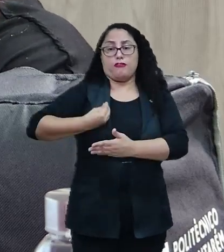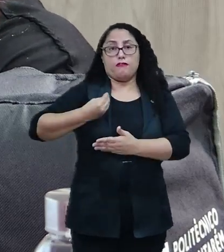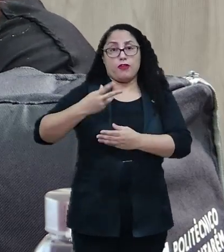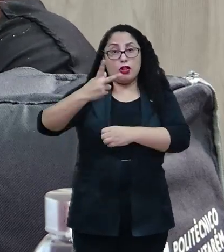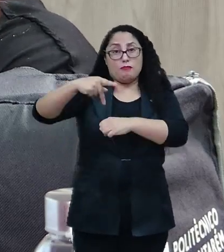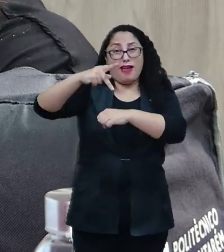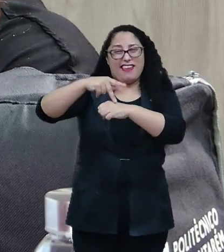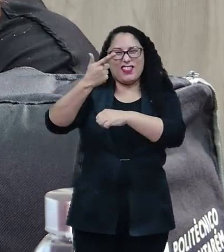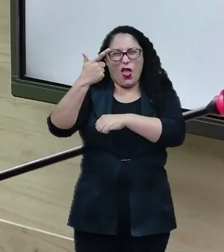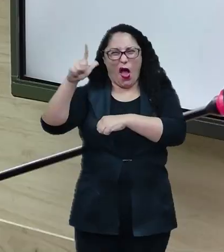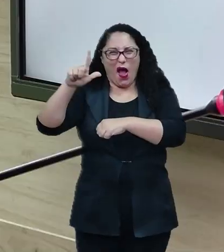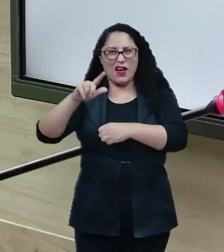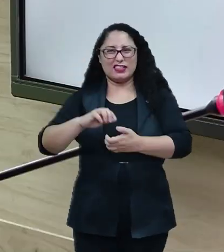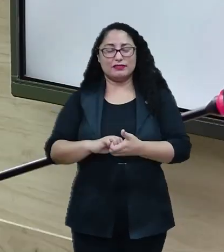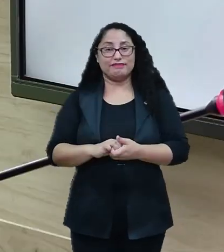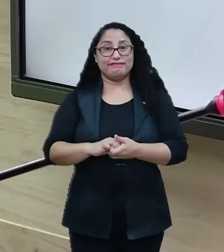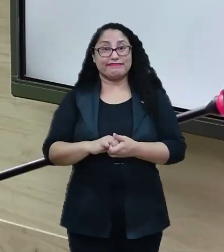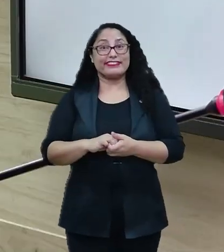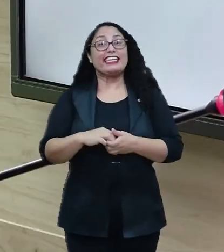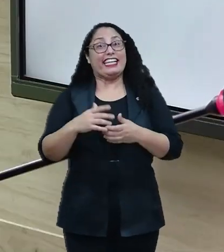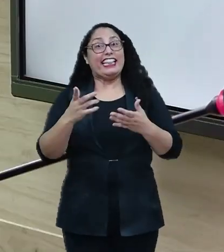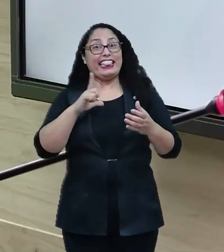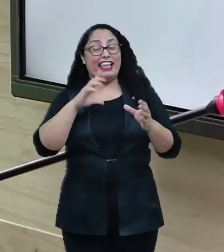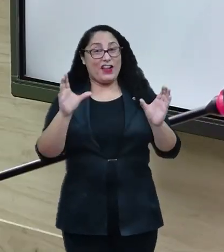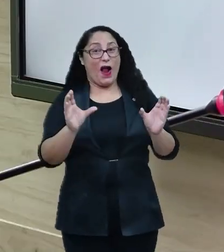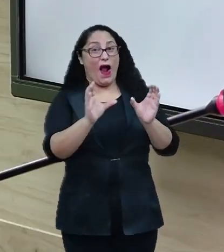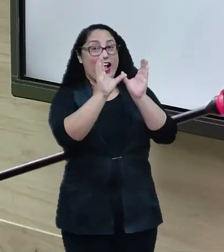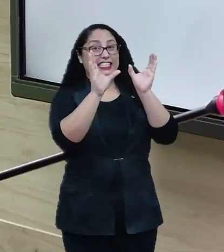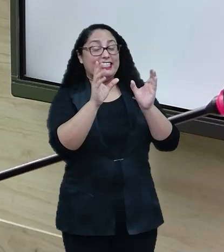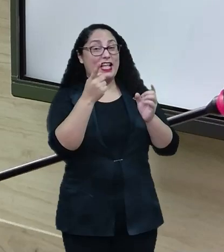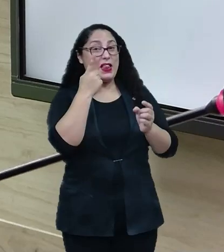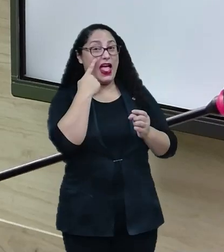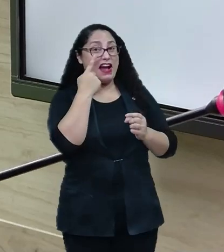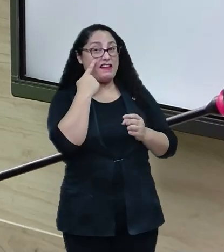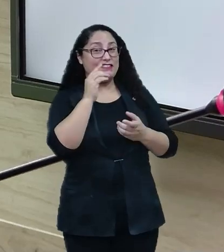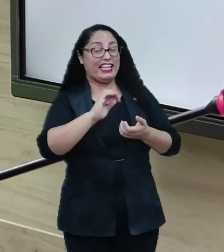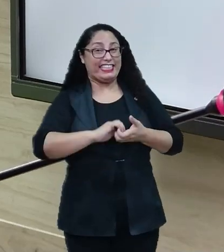fora realmente. Por coincidência, antes de vir para cá, eu estava vendo